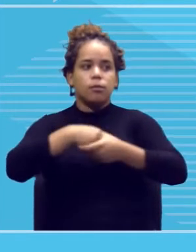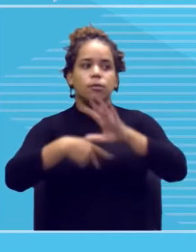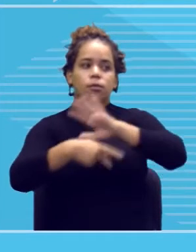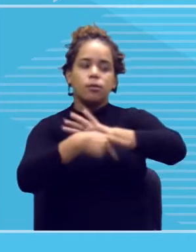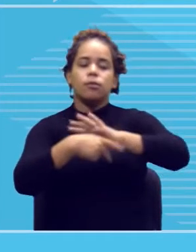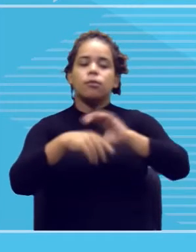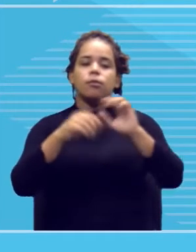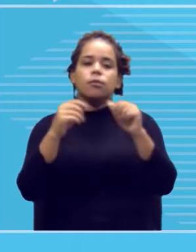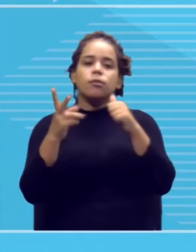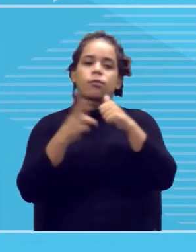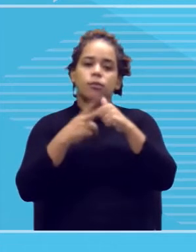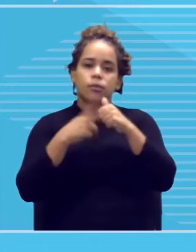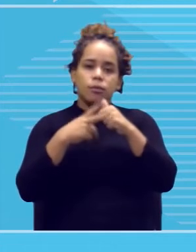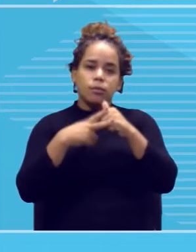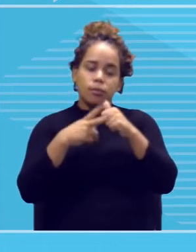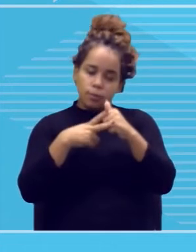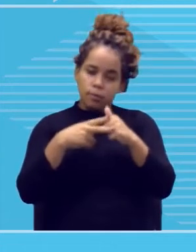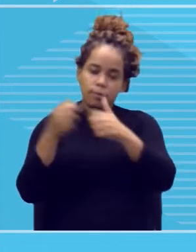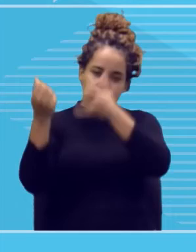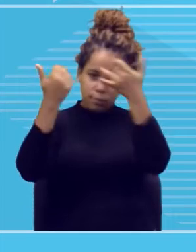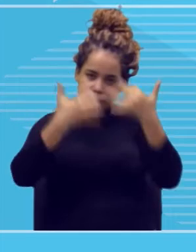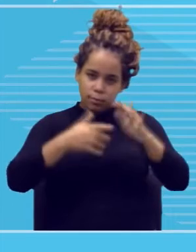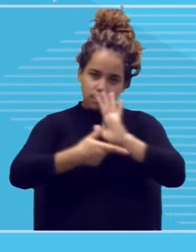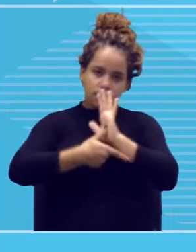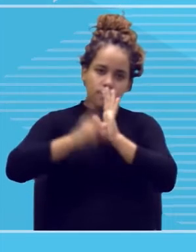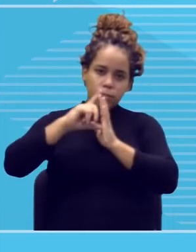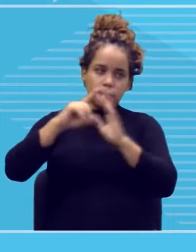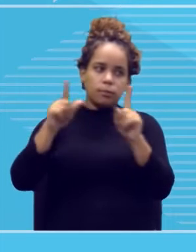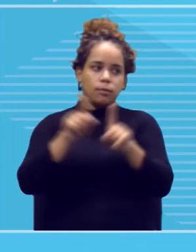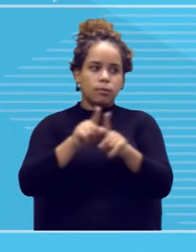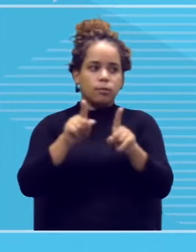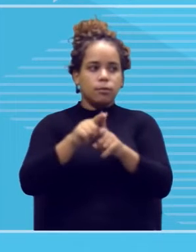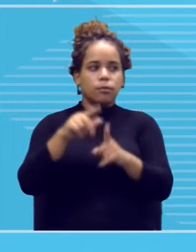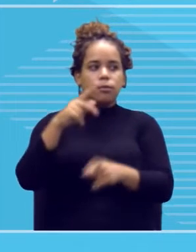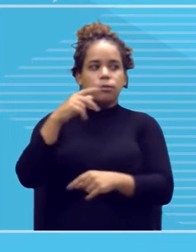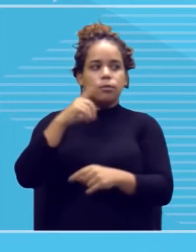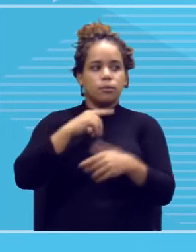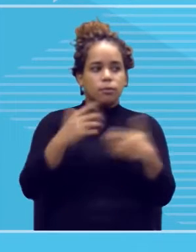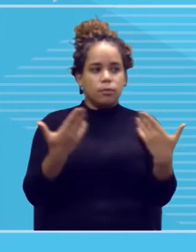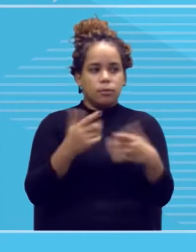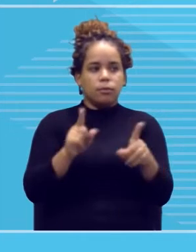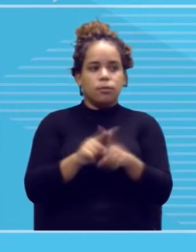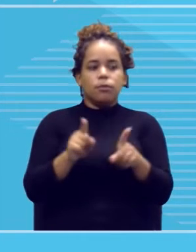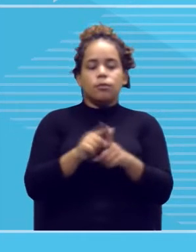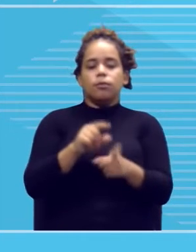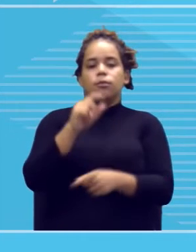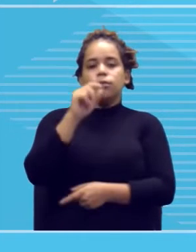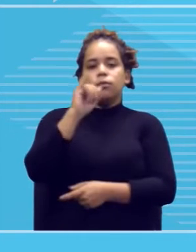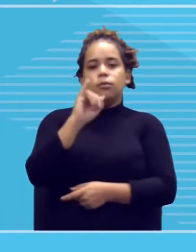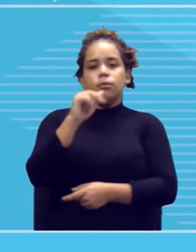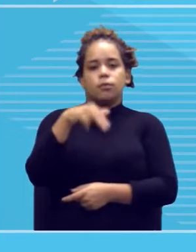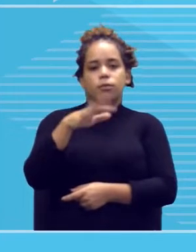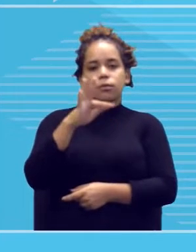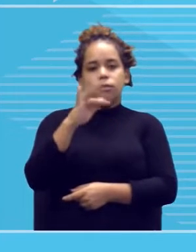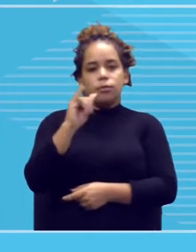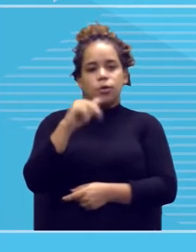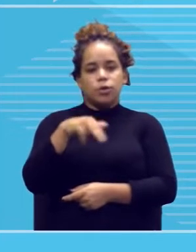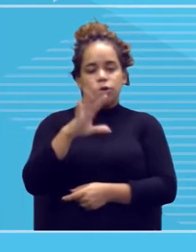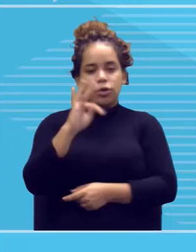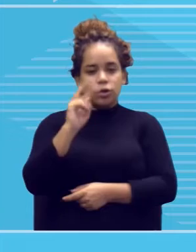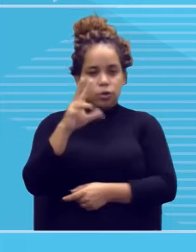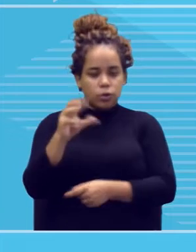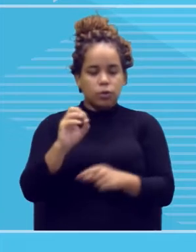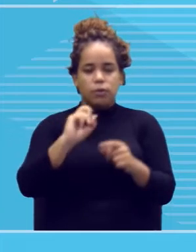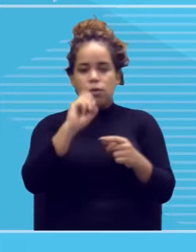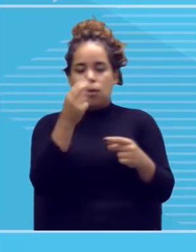verbais que eu mostrei para vocês mais cedo ele vai vir no particípio no infinitivo ou no gerúndio aqui ó